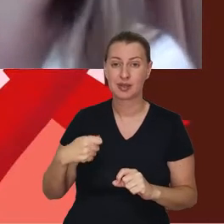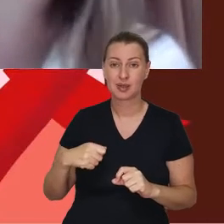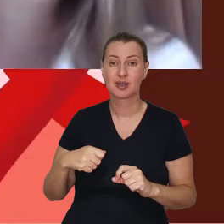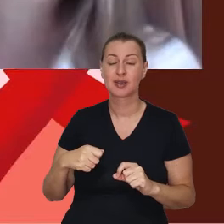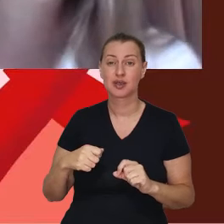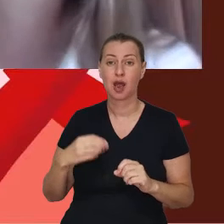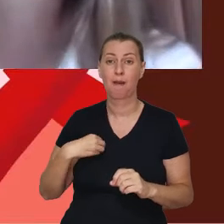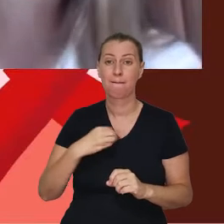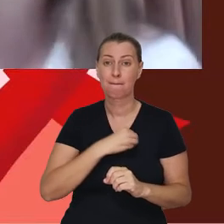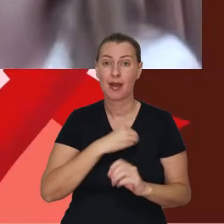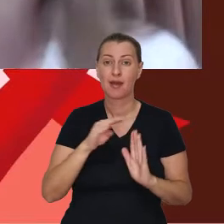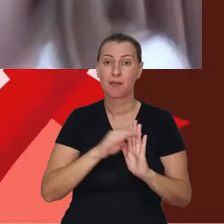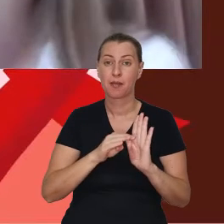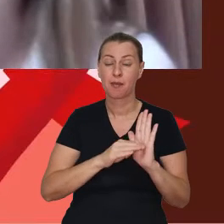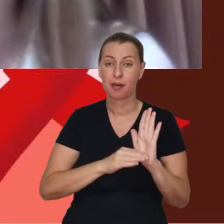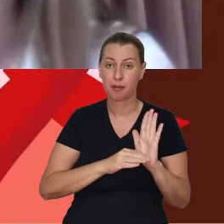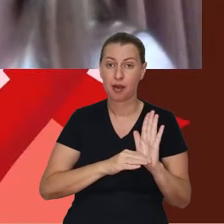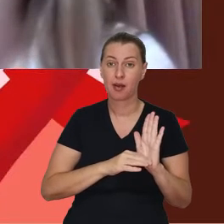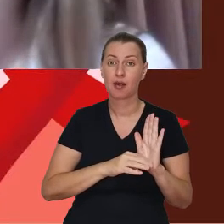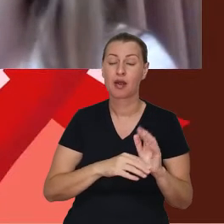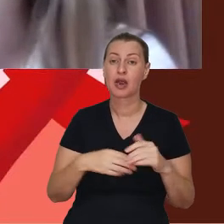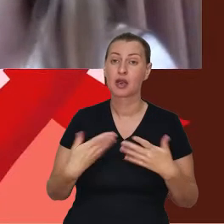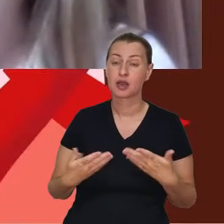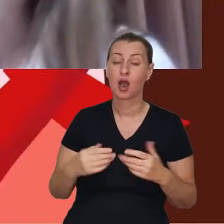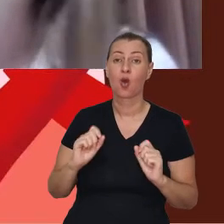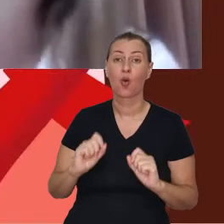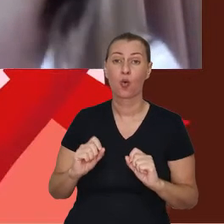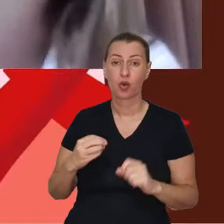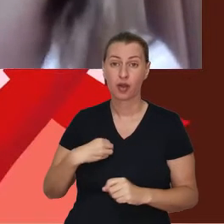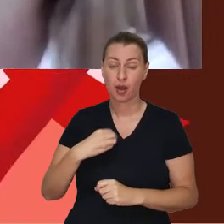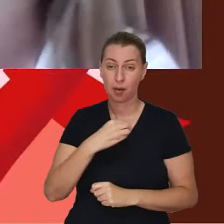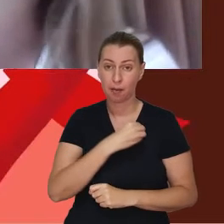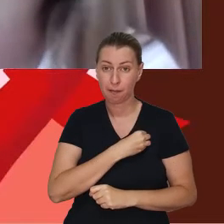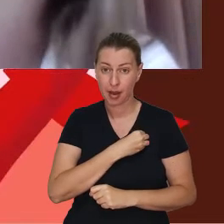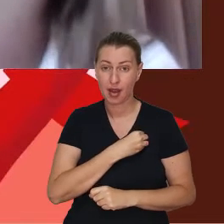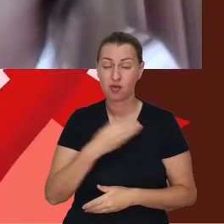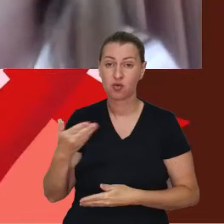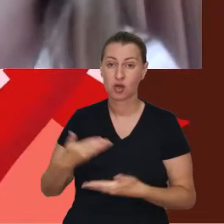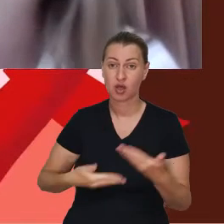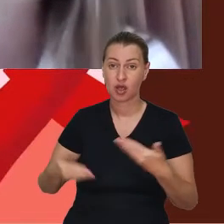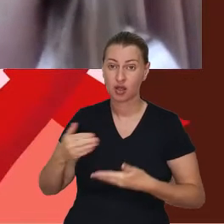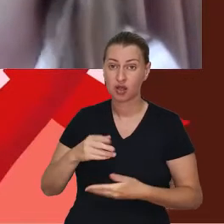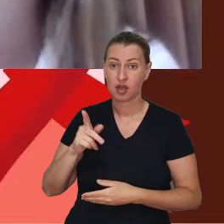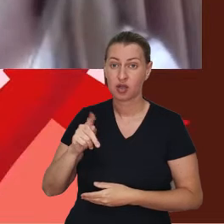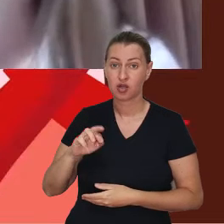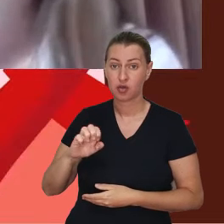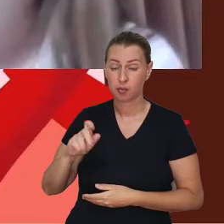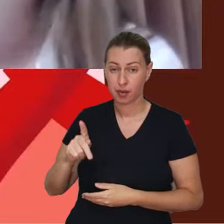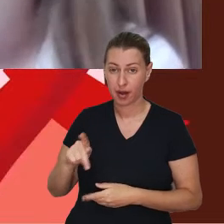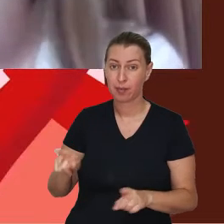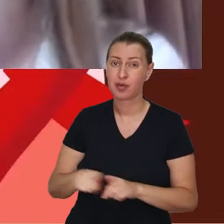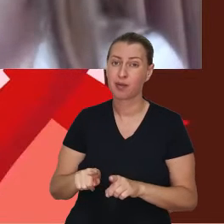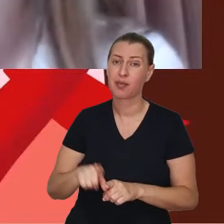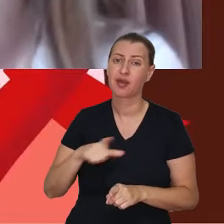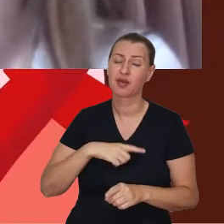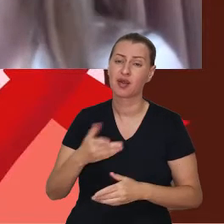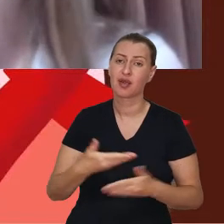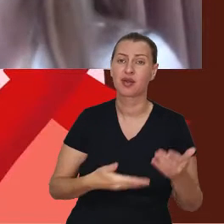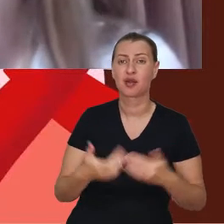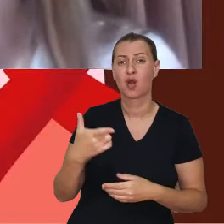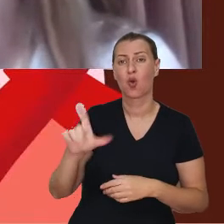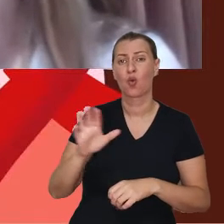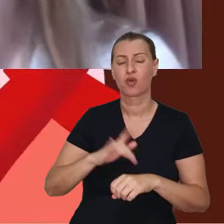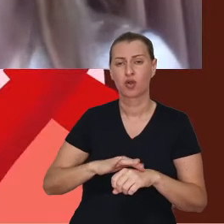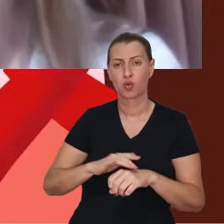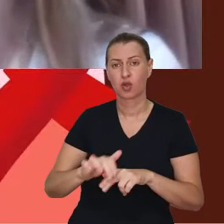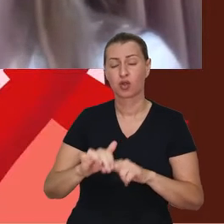os médicos que prescrevem PrEP são os mesmos que têm que atender os casos de HIV, os casos de tuberculose, de hepatite, então